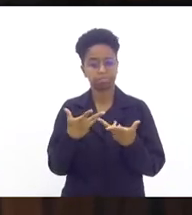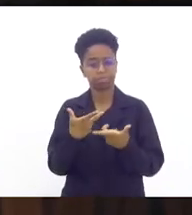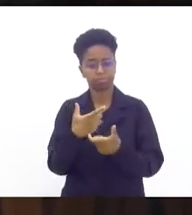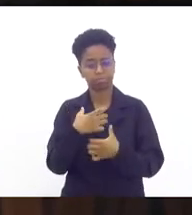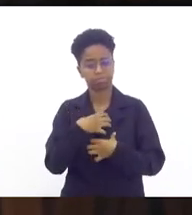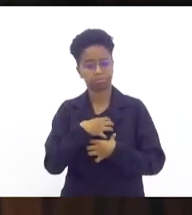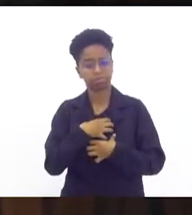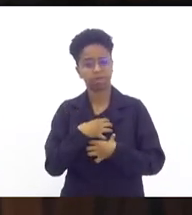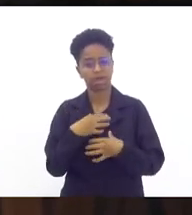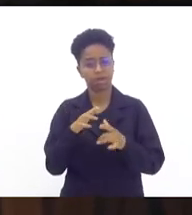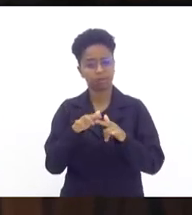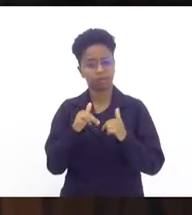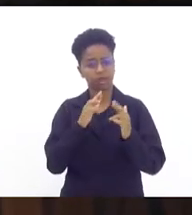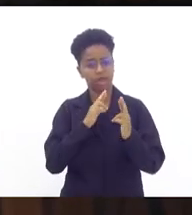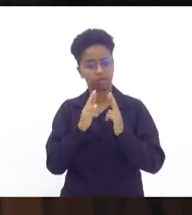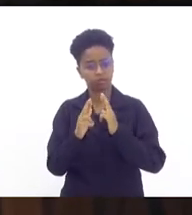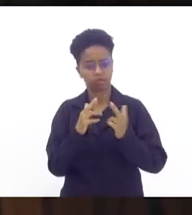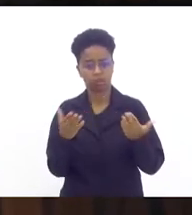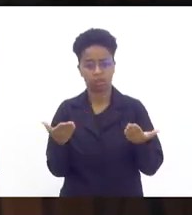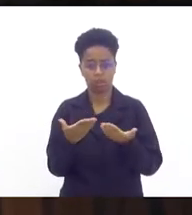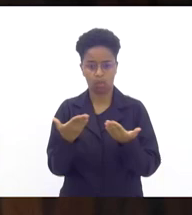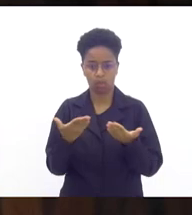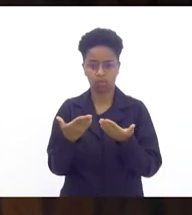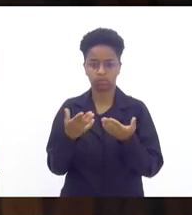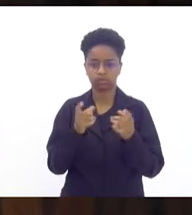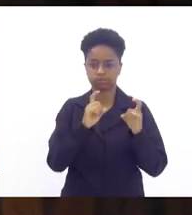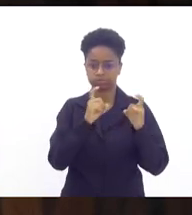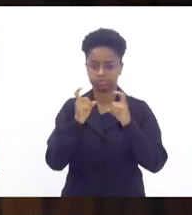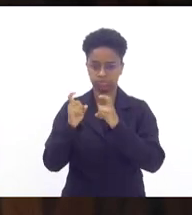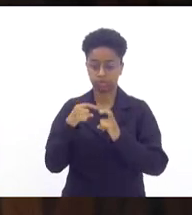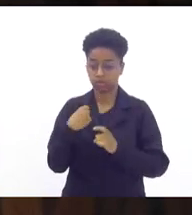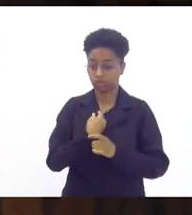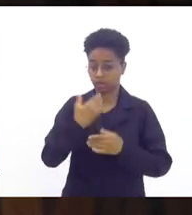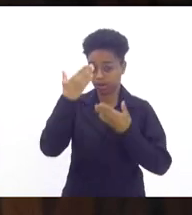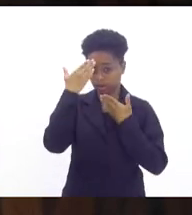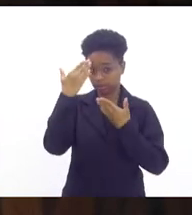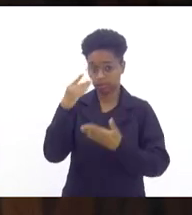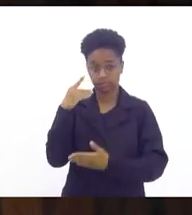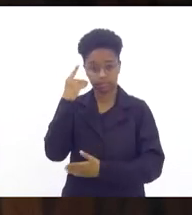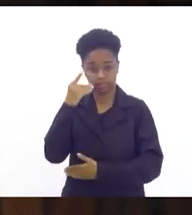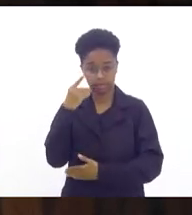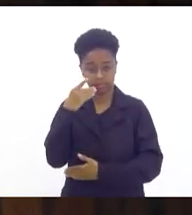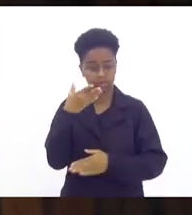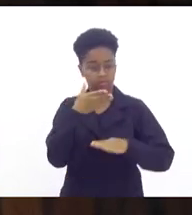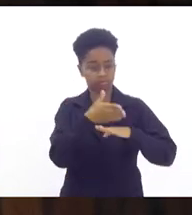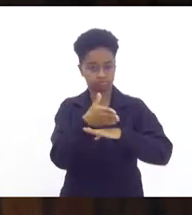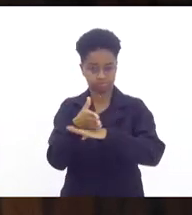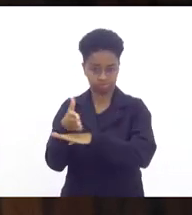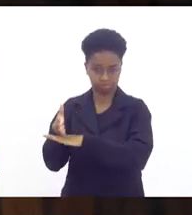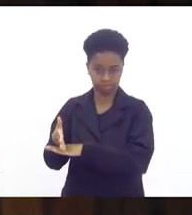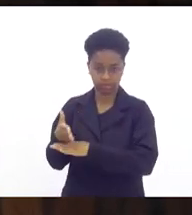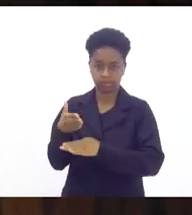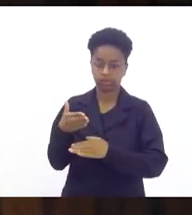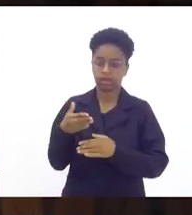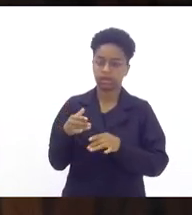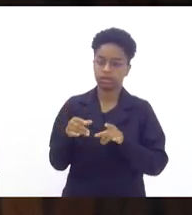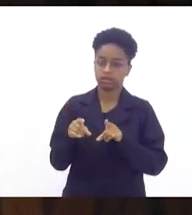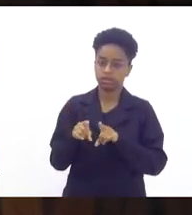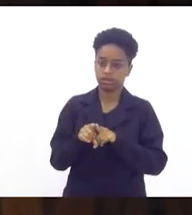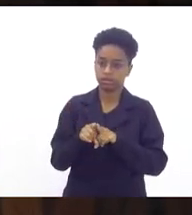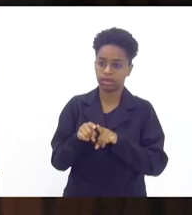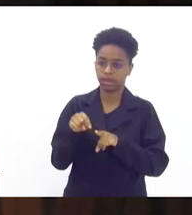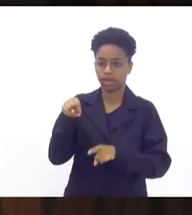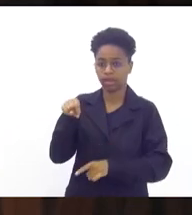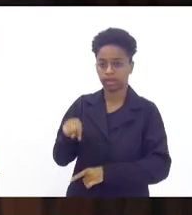o resultado desta comissão queremos agradecer os deputados que passaram por aqui em louco aqui